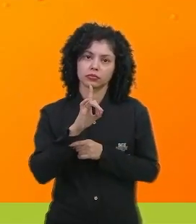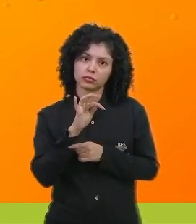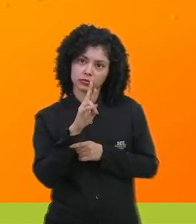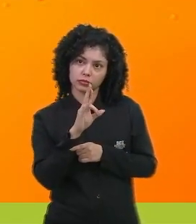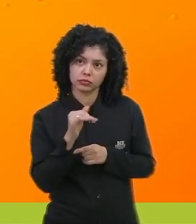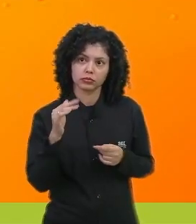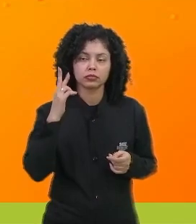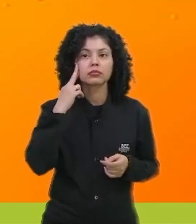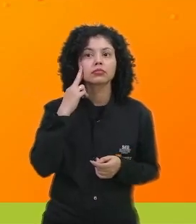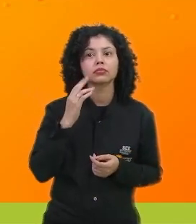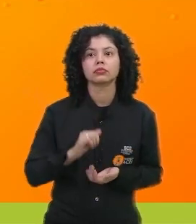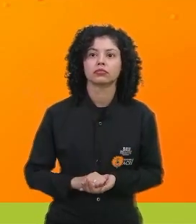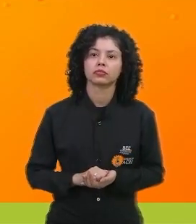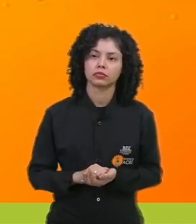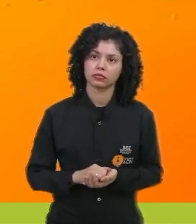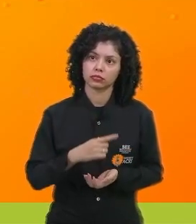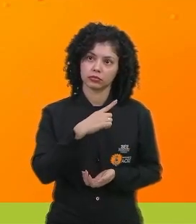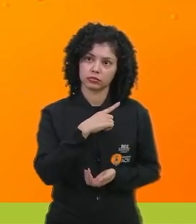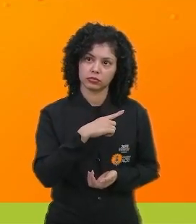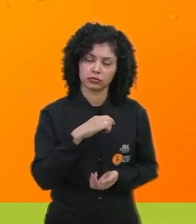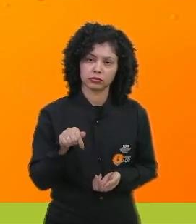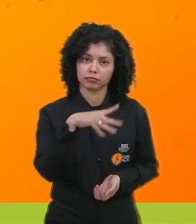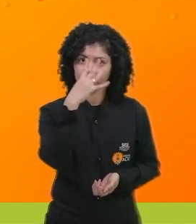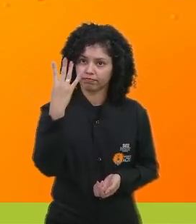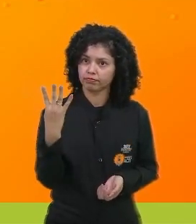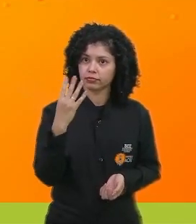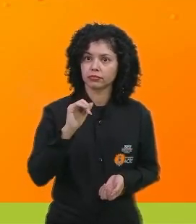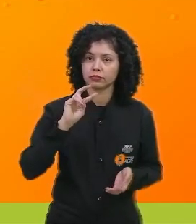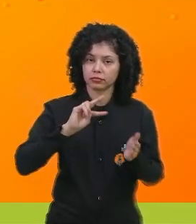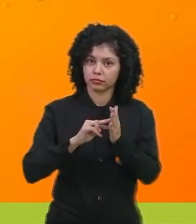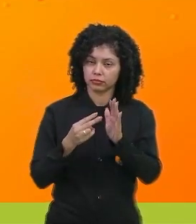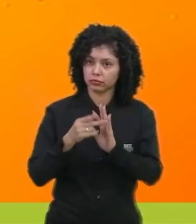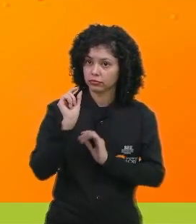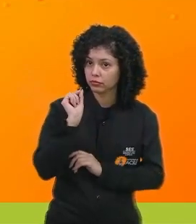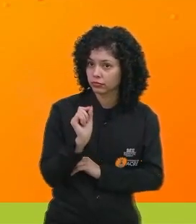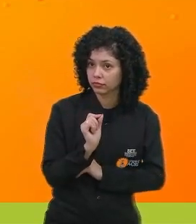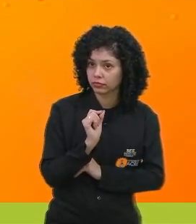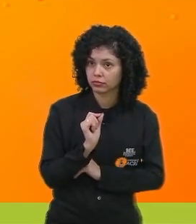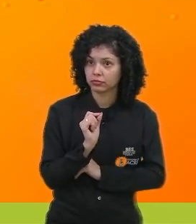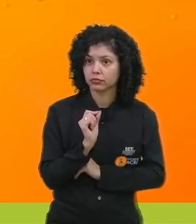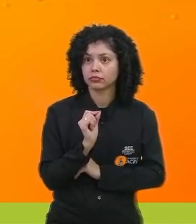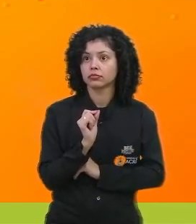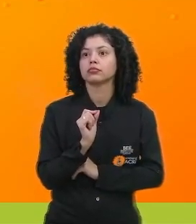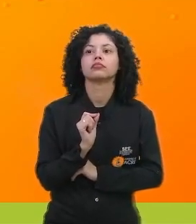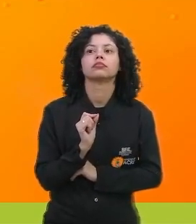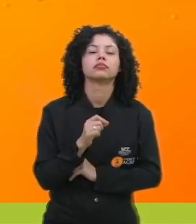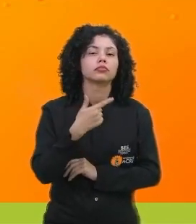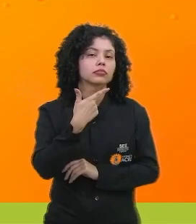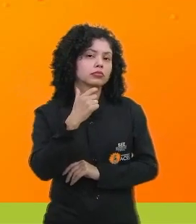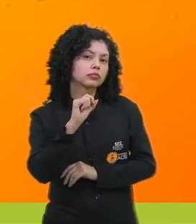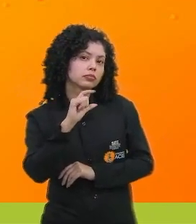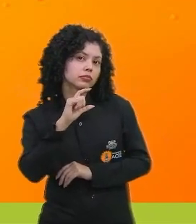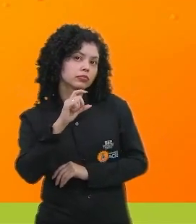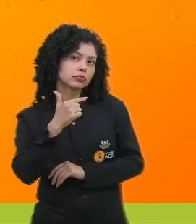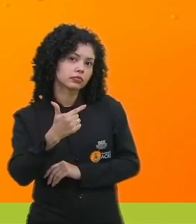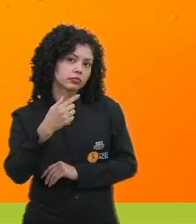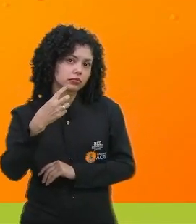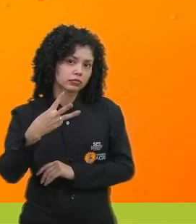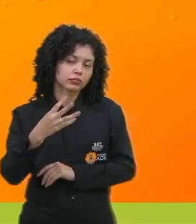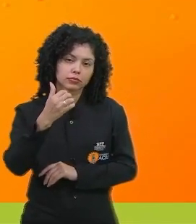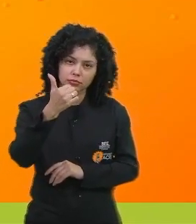comum. Olha o salto que deu, né? Então isso significa dizer, quando eu chego aqui em 2023, agora eu